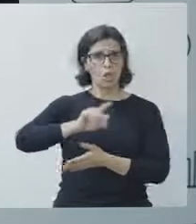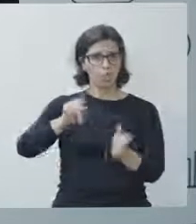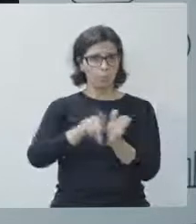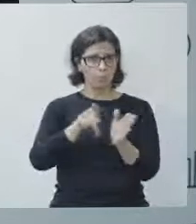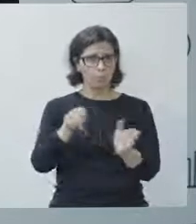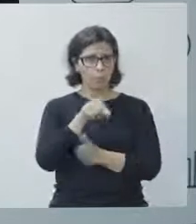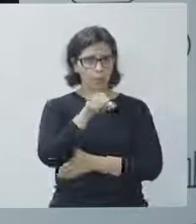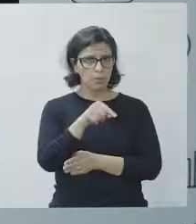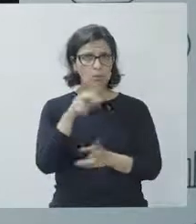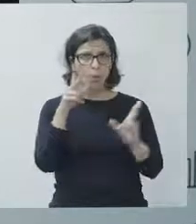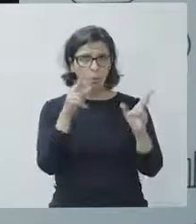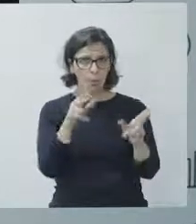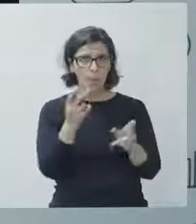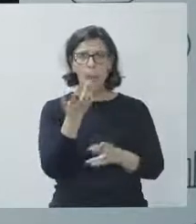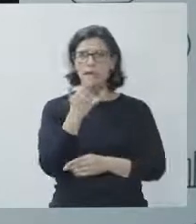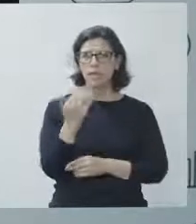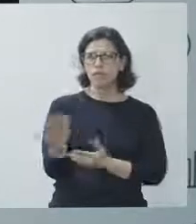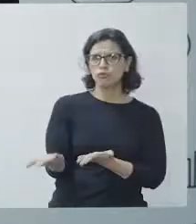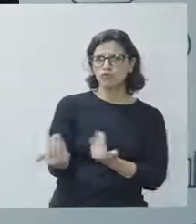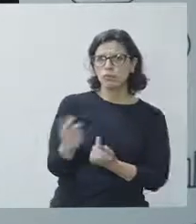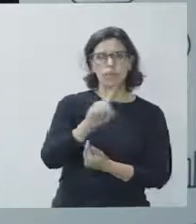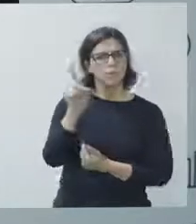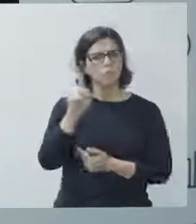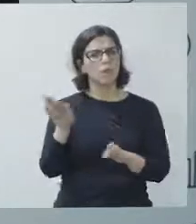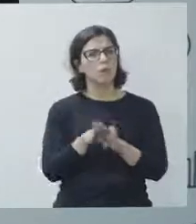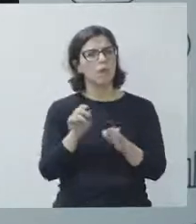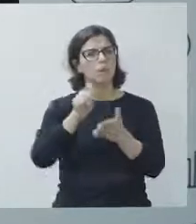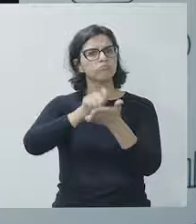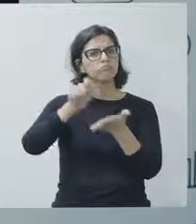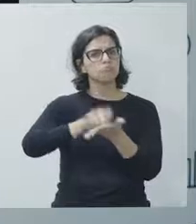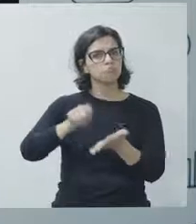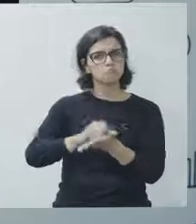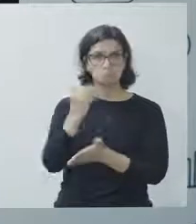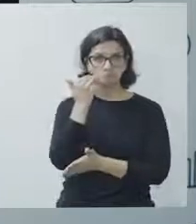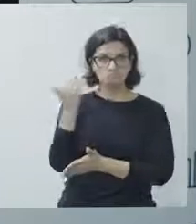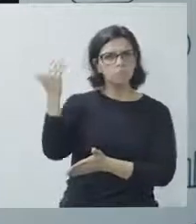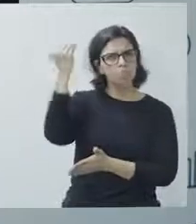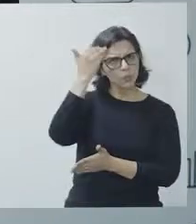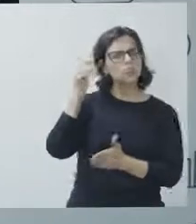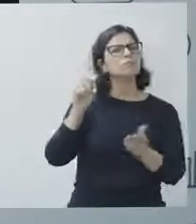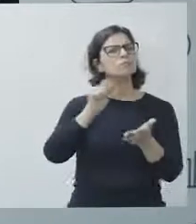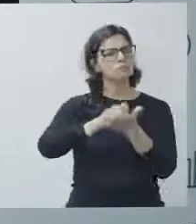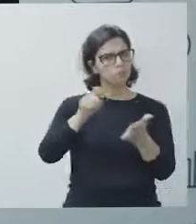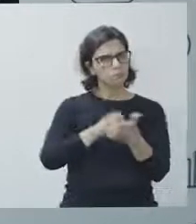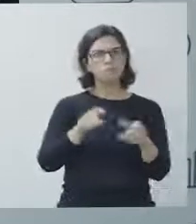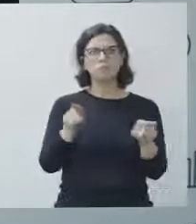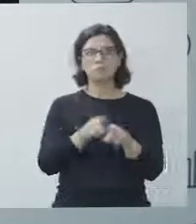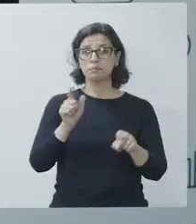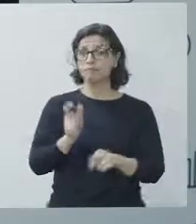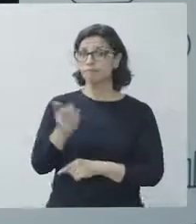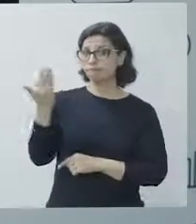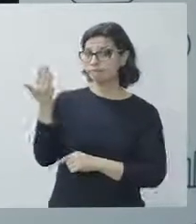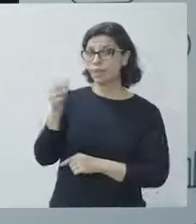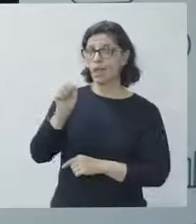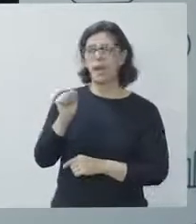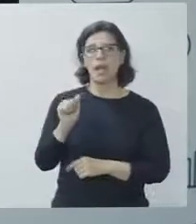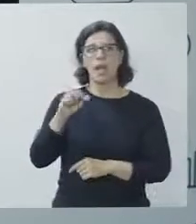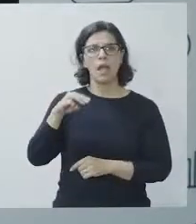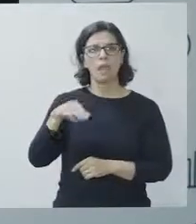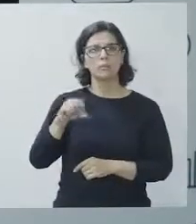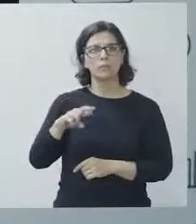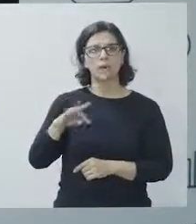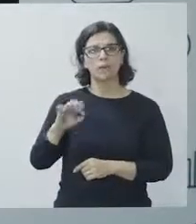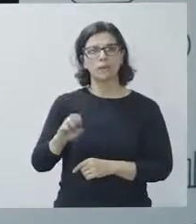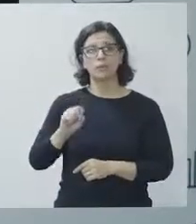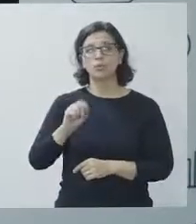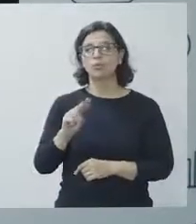somente ali para o infanto-juvenil, ela escreveu sim uma literatura mais adulta, tanto que esse A Morte Súbita já é